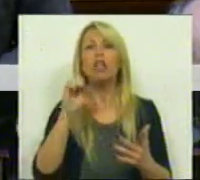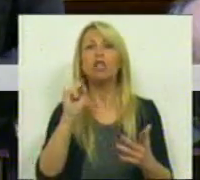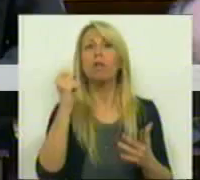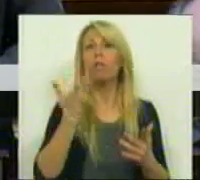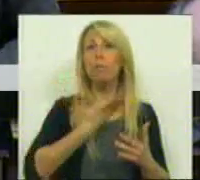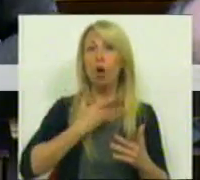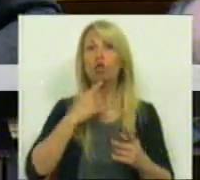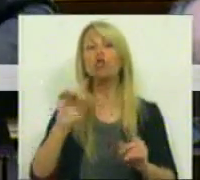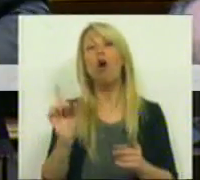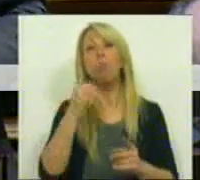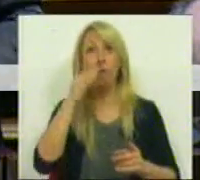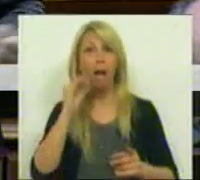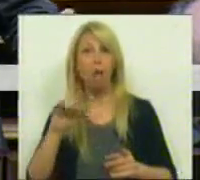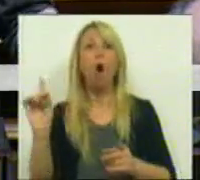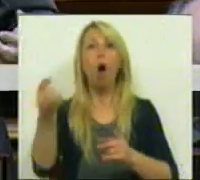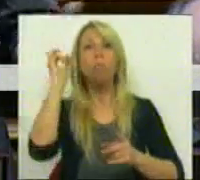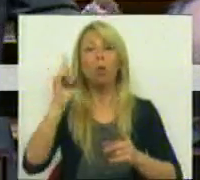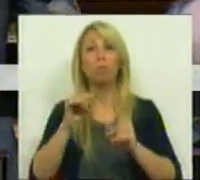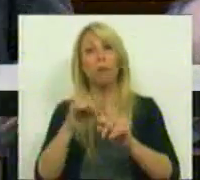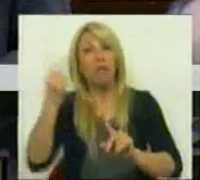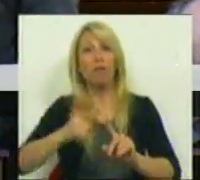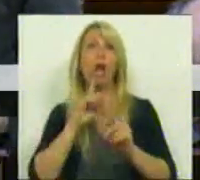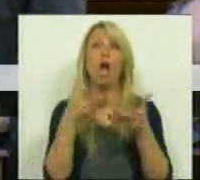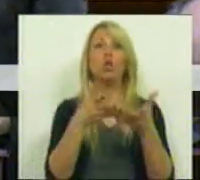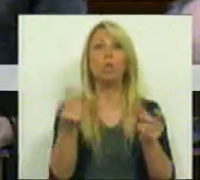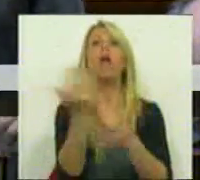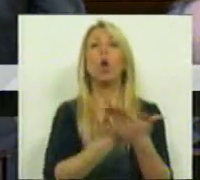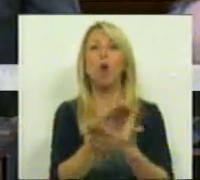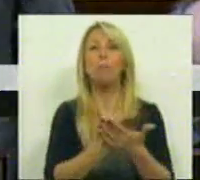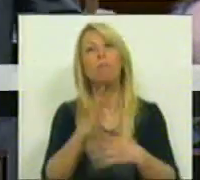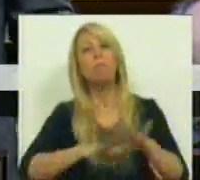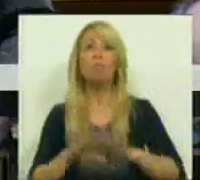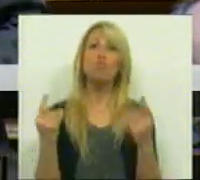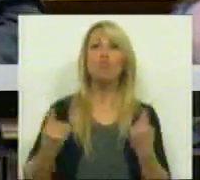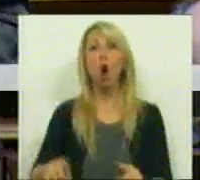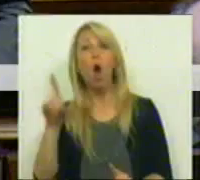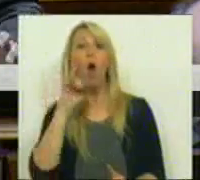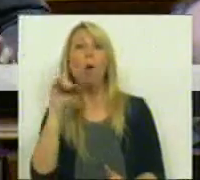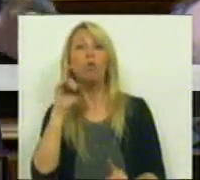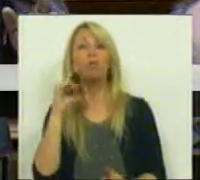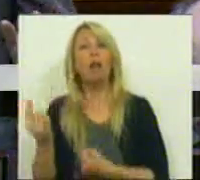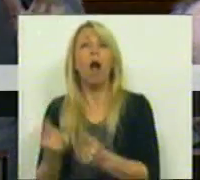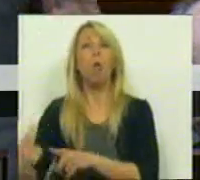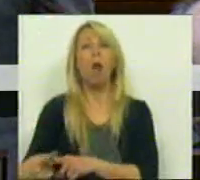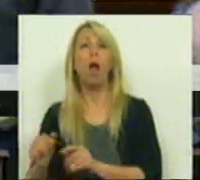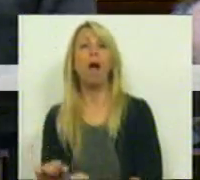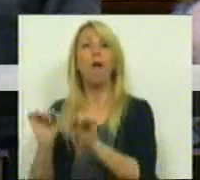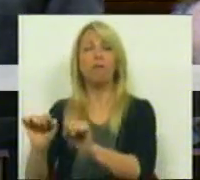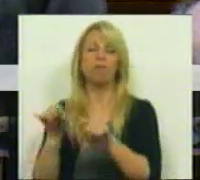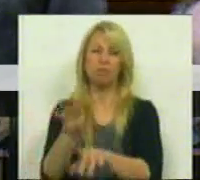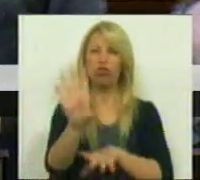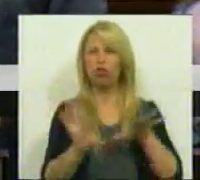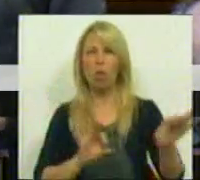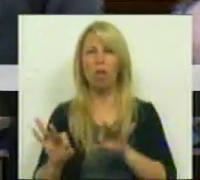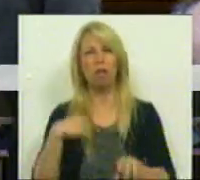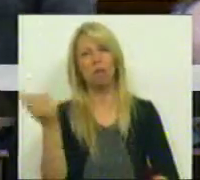deveria ser utilizada, que era para ajudar a economia, mas que afinal o fez apenas e só para proteger os bens de alguns. Ora, dessas escolhas nós já as conhecemos